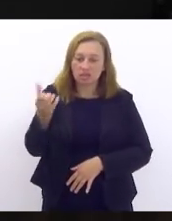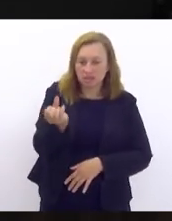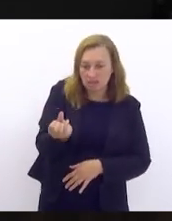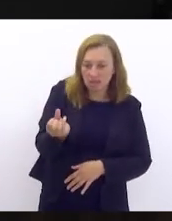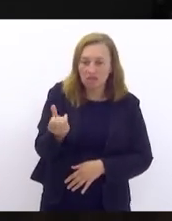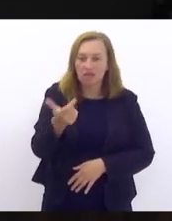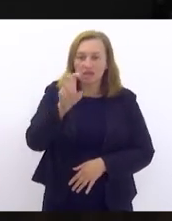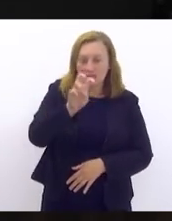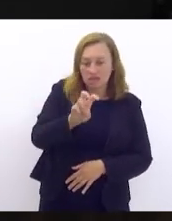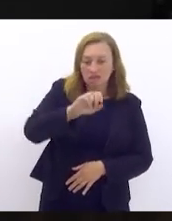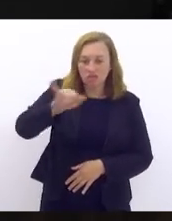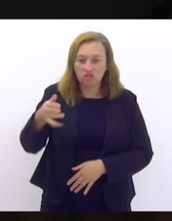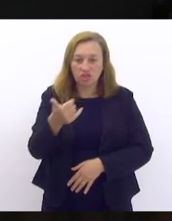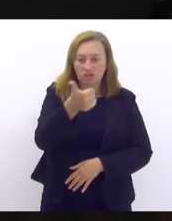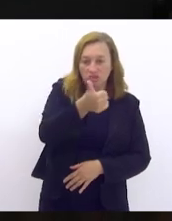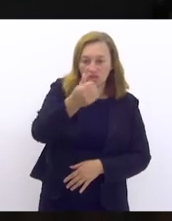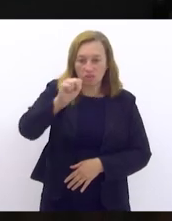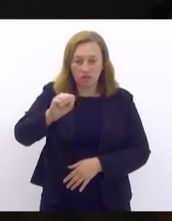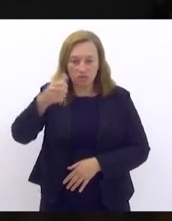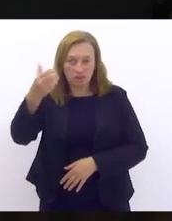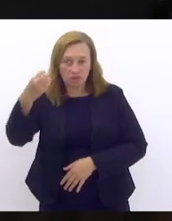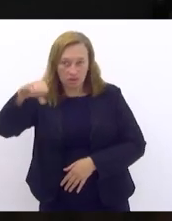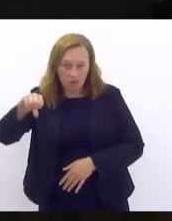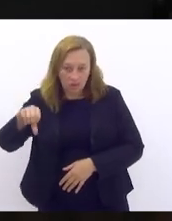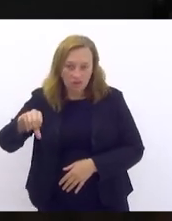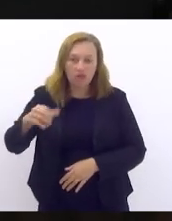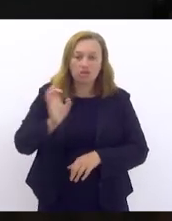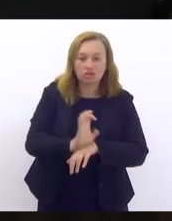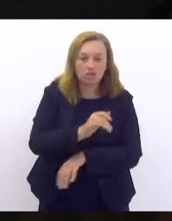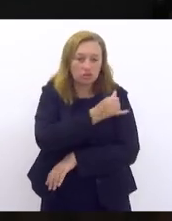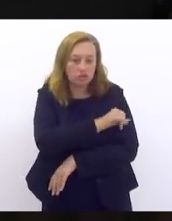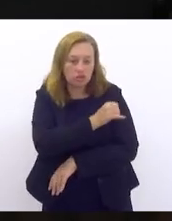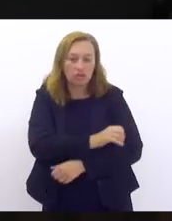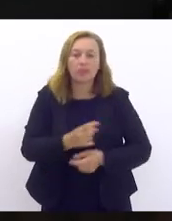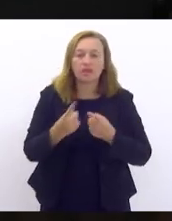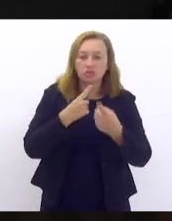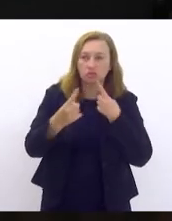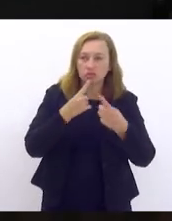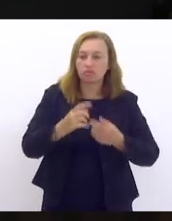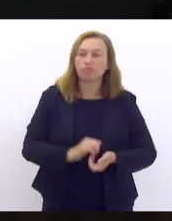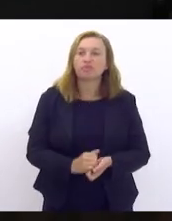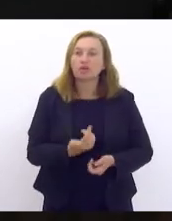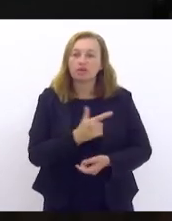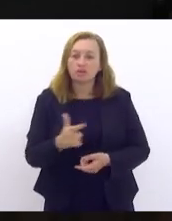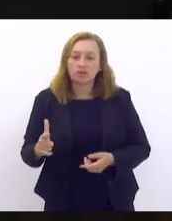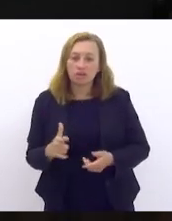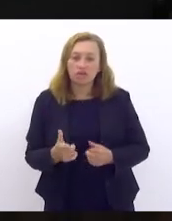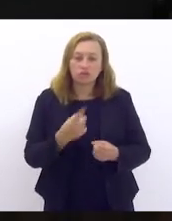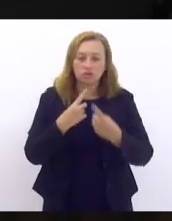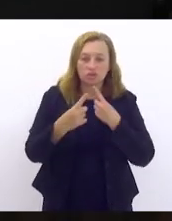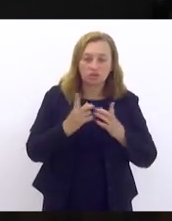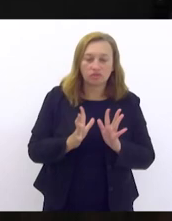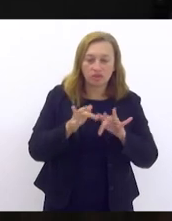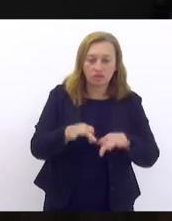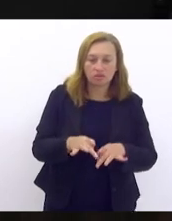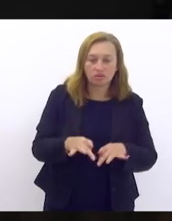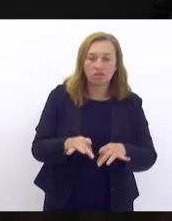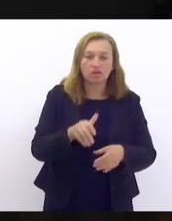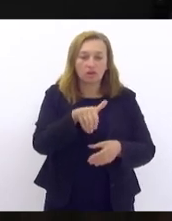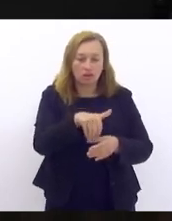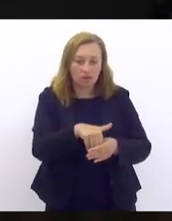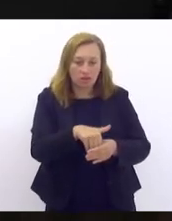5 de janeiro de 89, no âmbito do Estado do Rio de Janeiro. Em discussão. Não havendo quem queira discutir, encerrada a